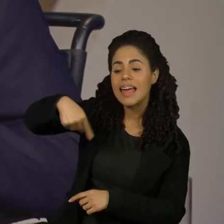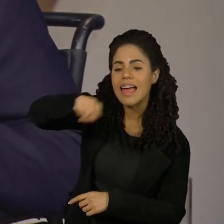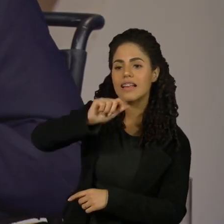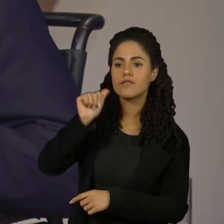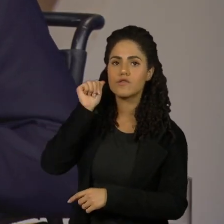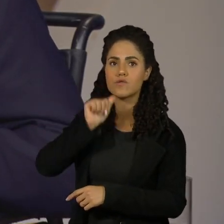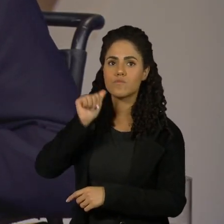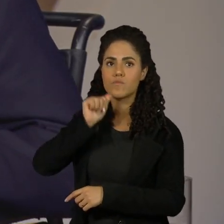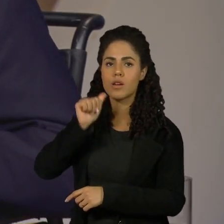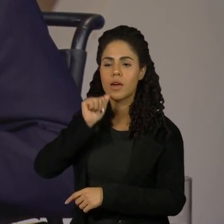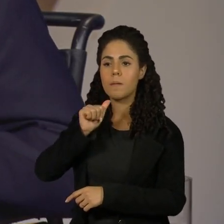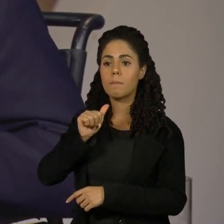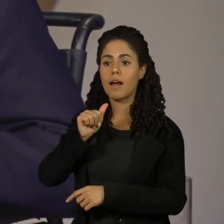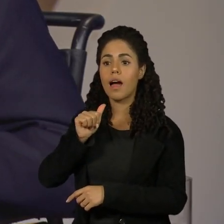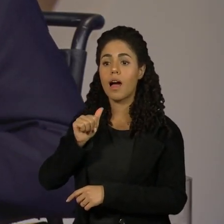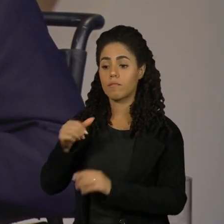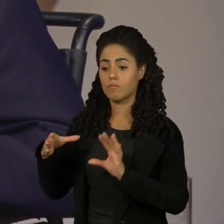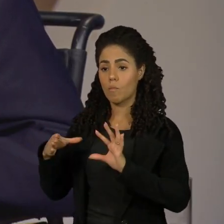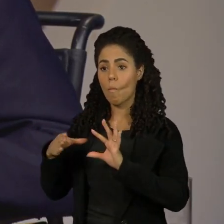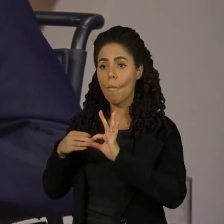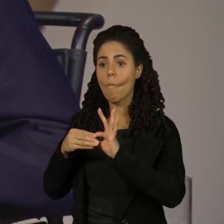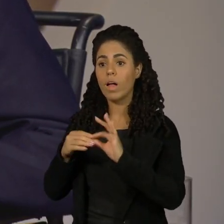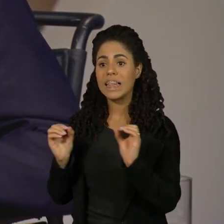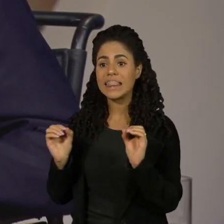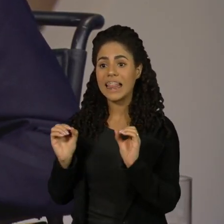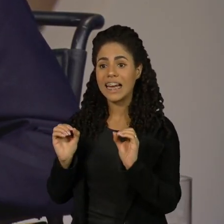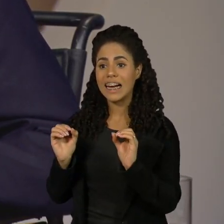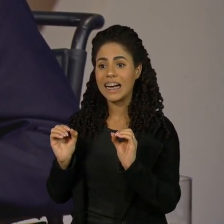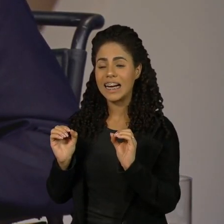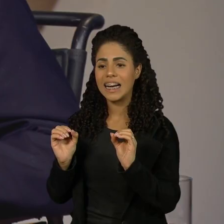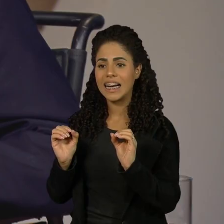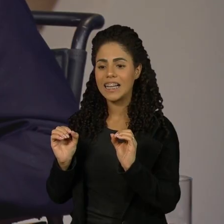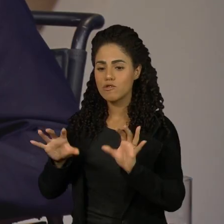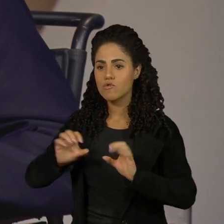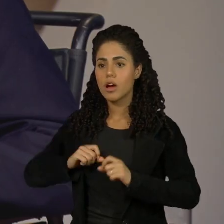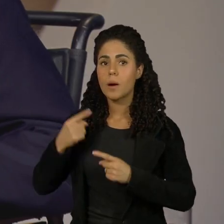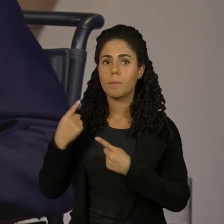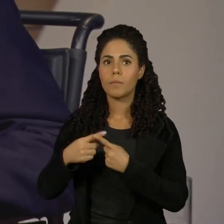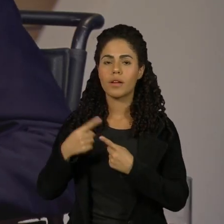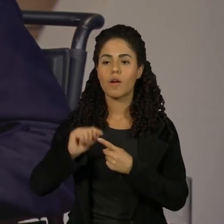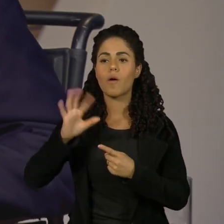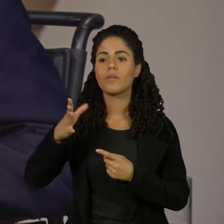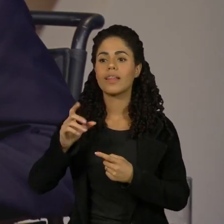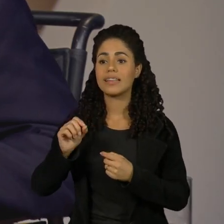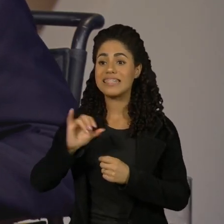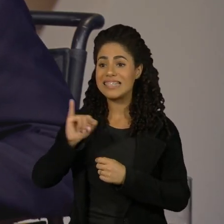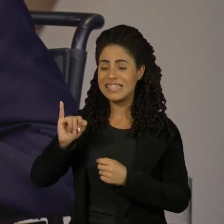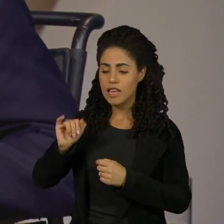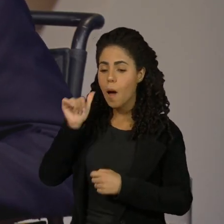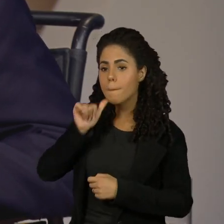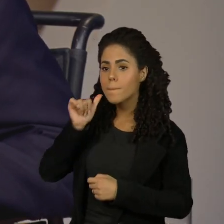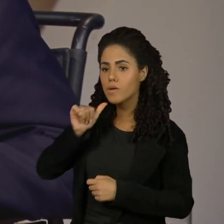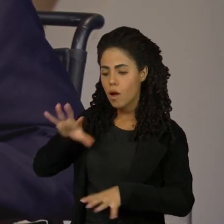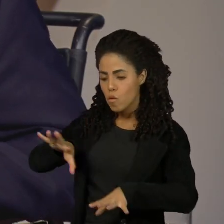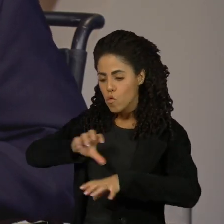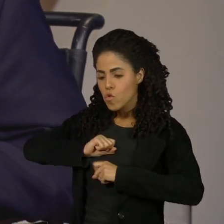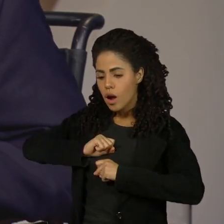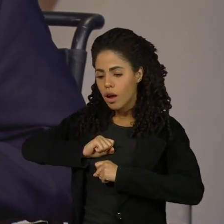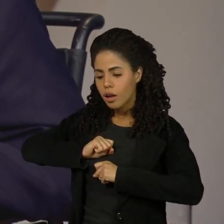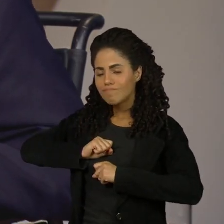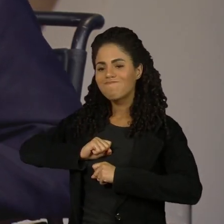mulheres não adquirem o HIV. Porque se ela adquirir o HIV, sabe o que acontece? Ela pode transmitir o HIV para a